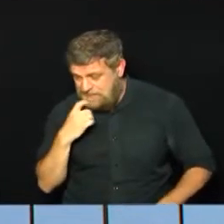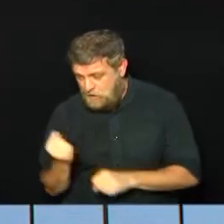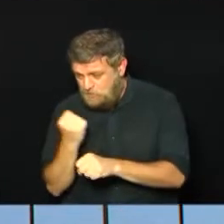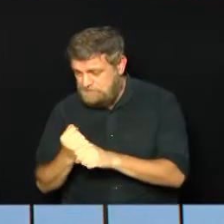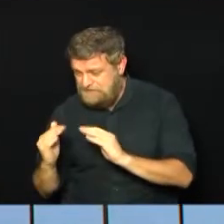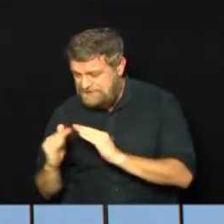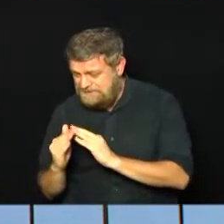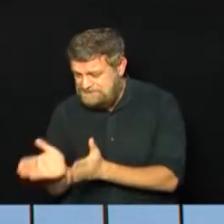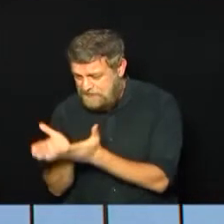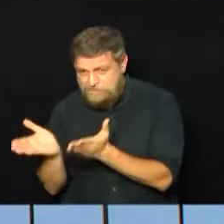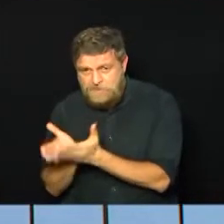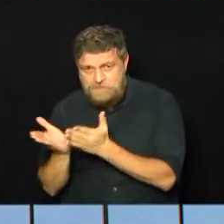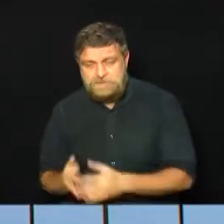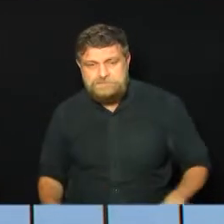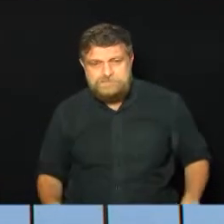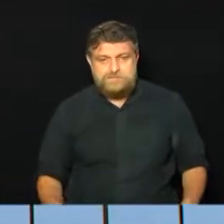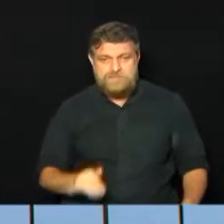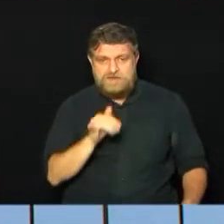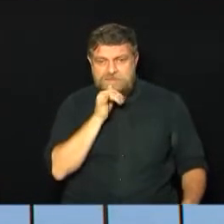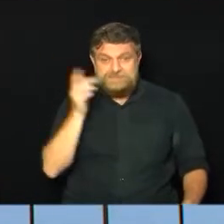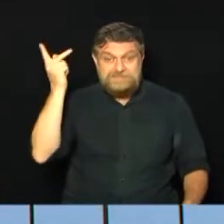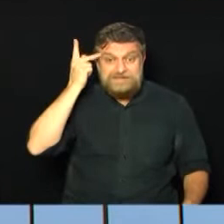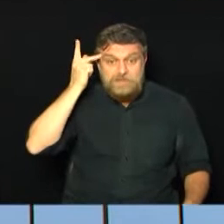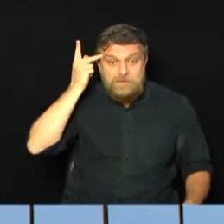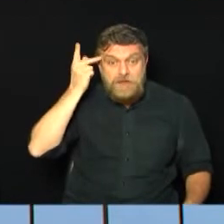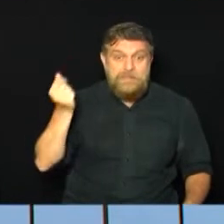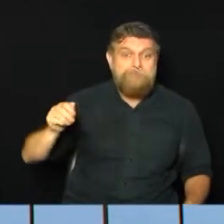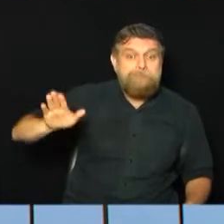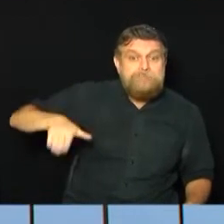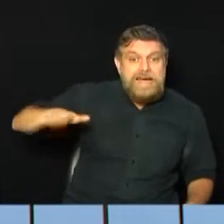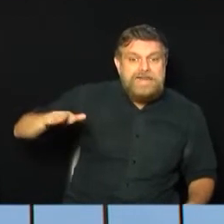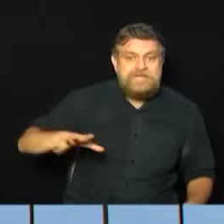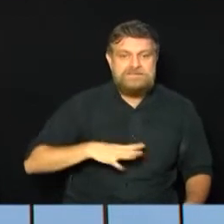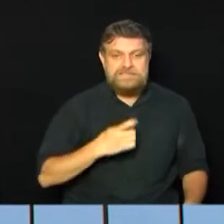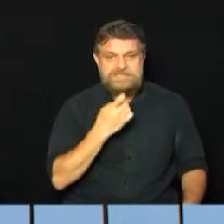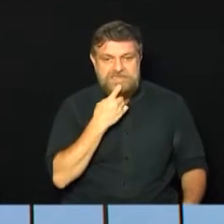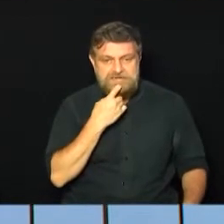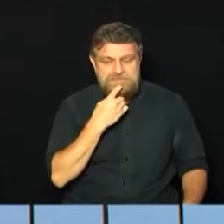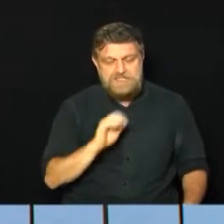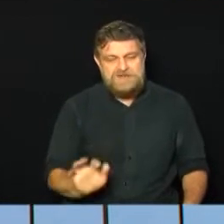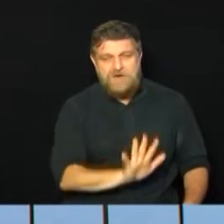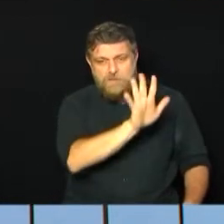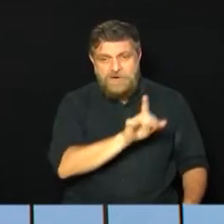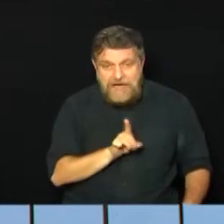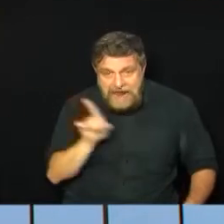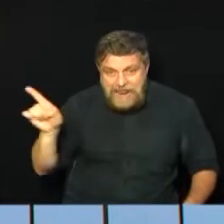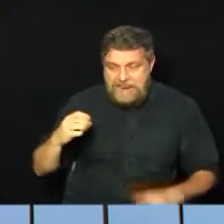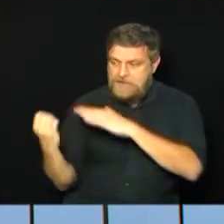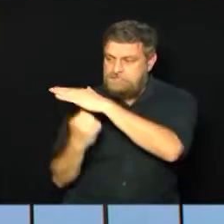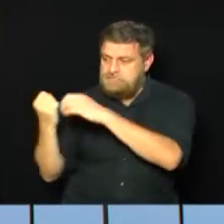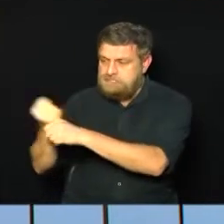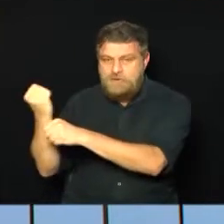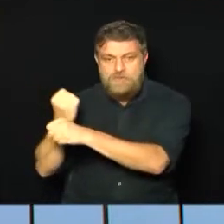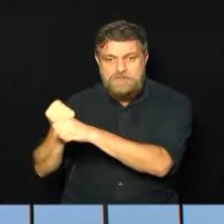do preço para você fazer em São Paulo do que aqui. Tipo, o lucro da empresa ela ia ter o dobro lá do que aqui,